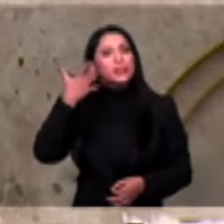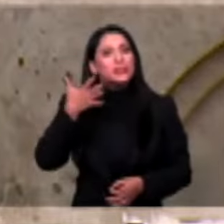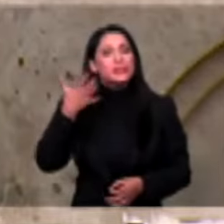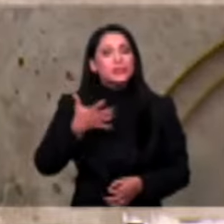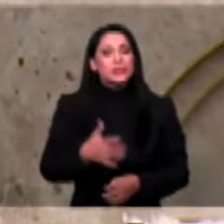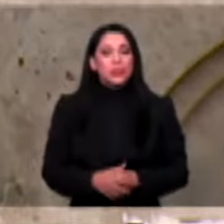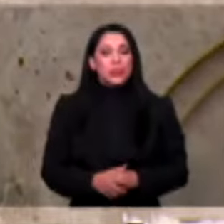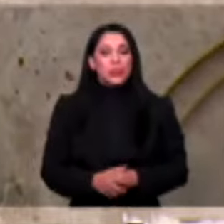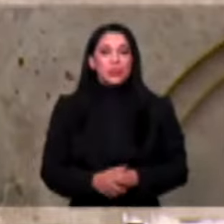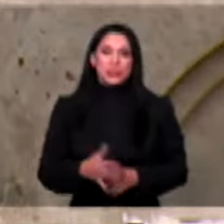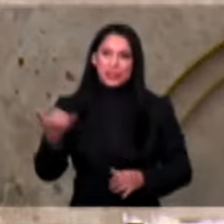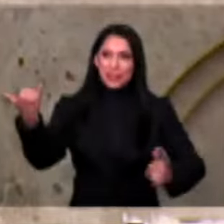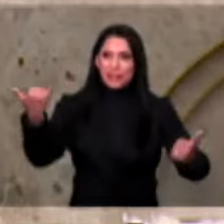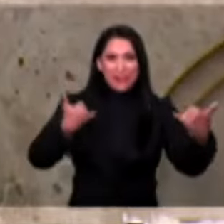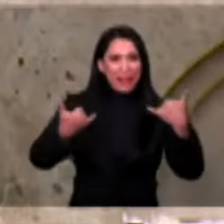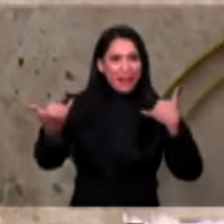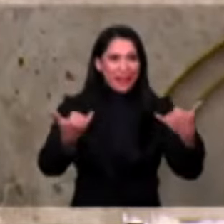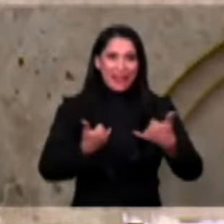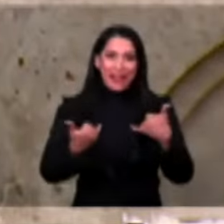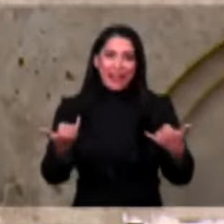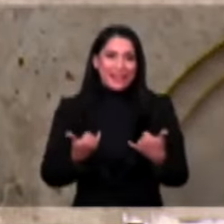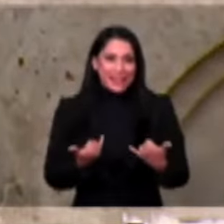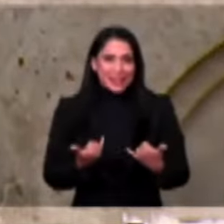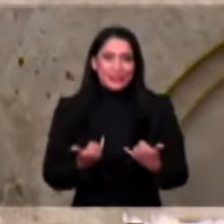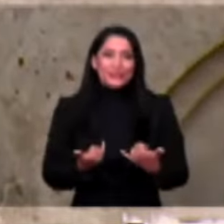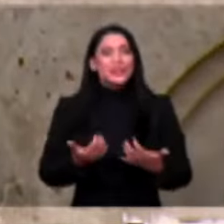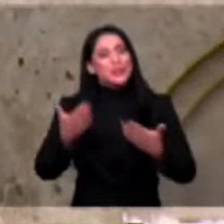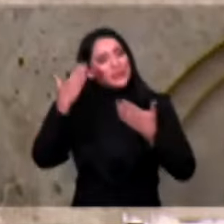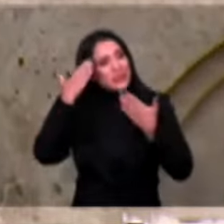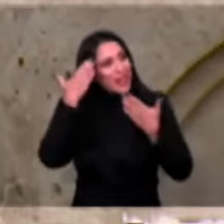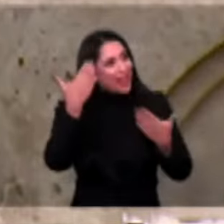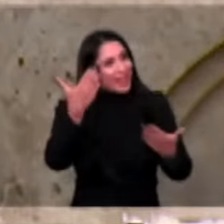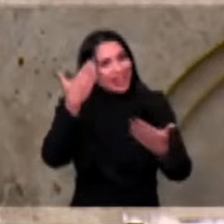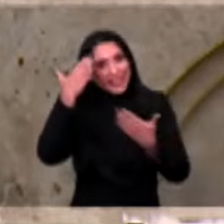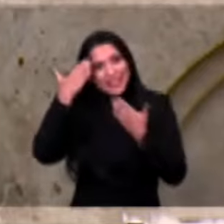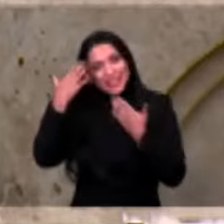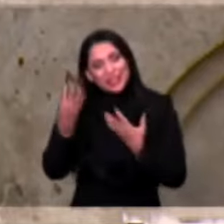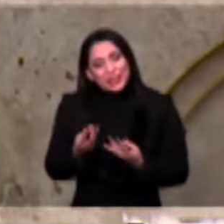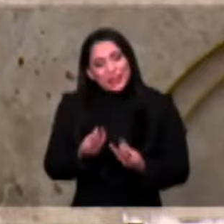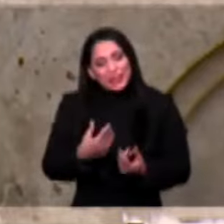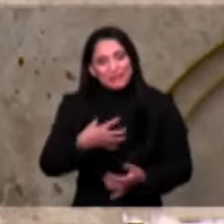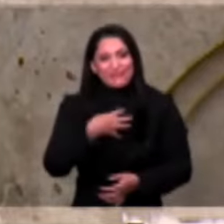a mim foram dirigidos e aqui, mais uma vez, agradeço, sensibilizada.